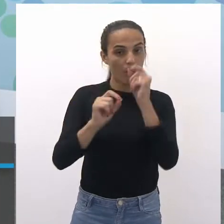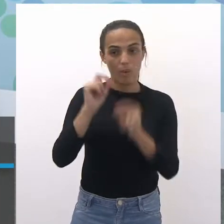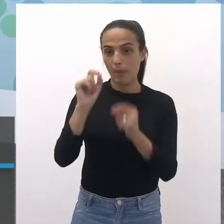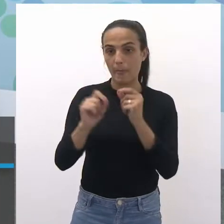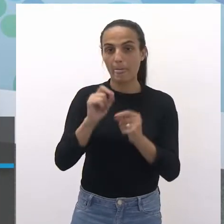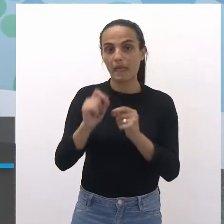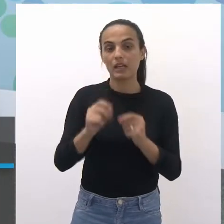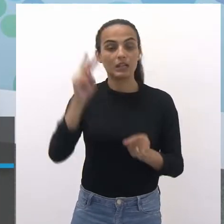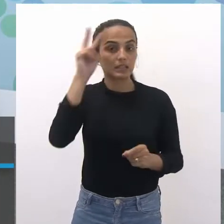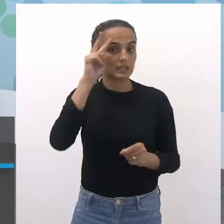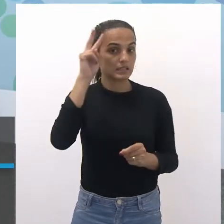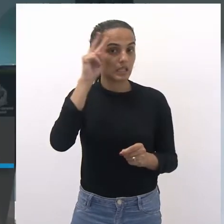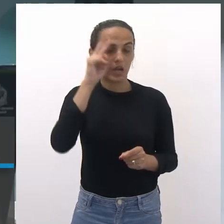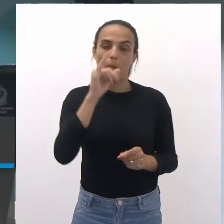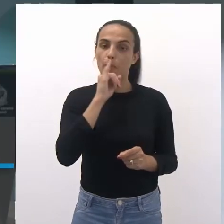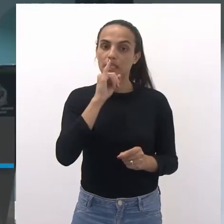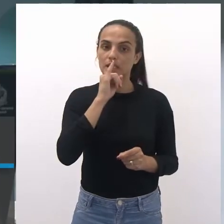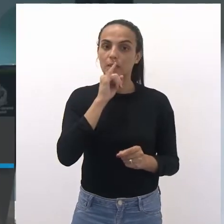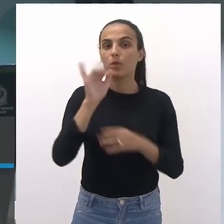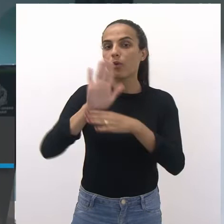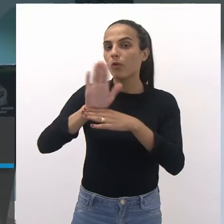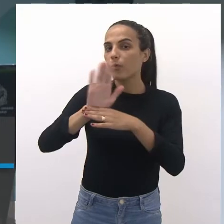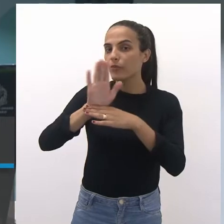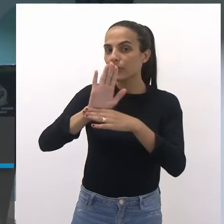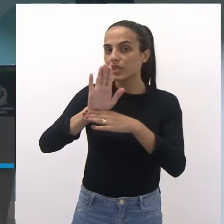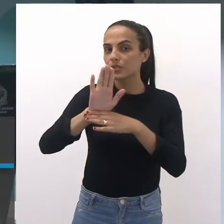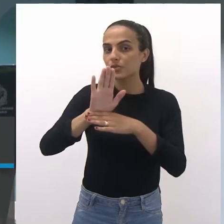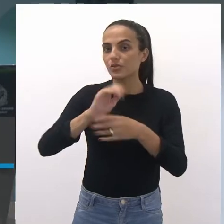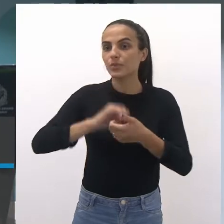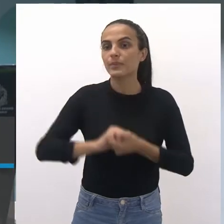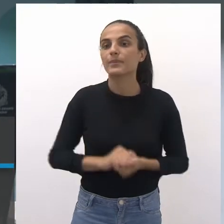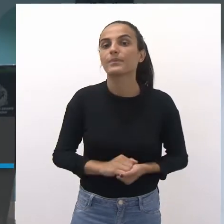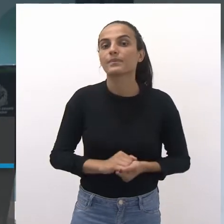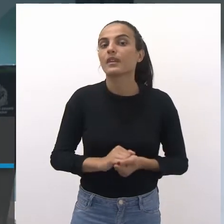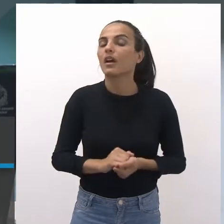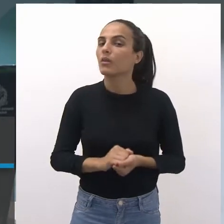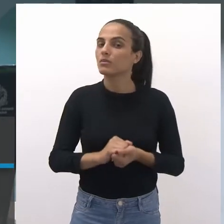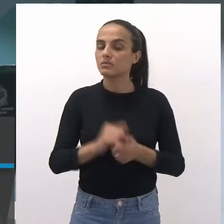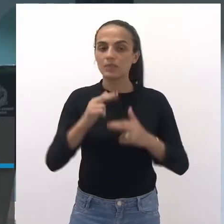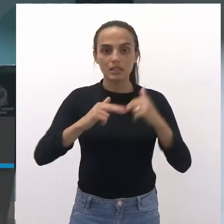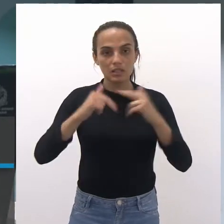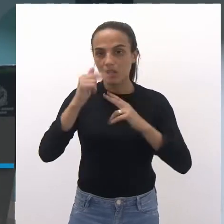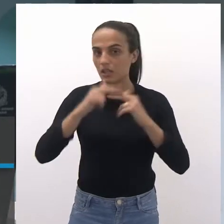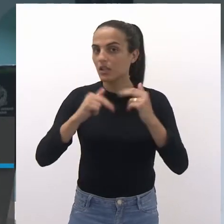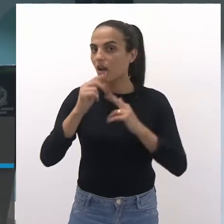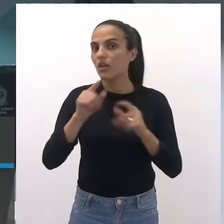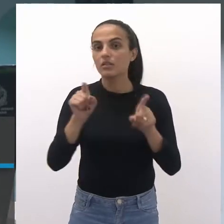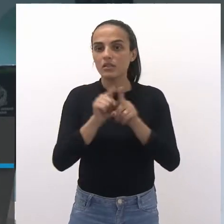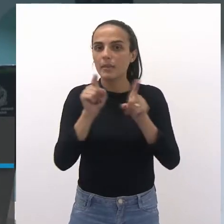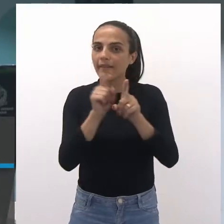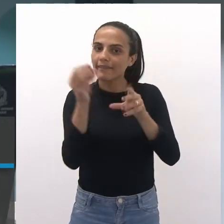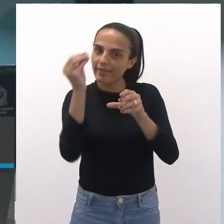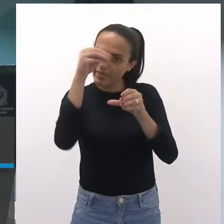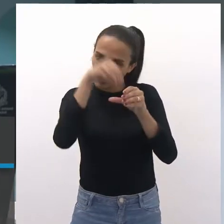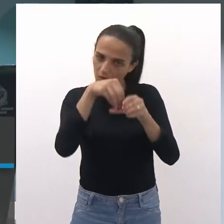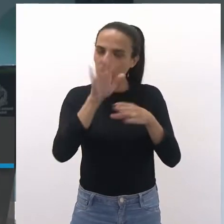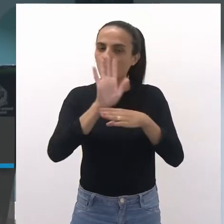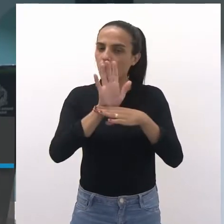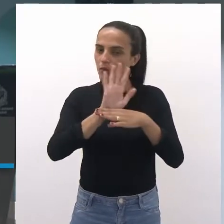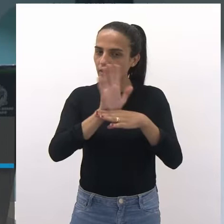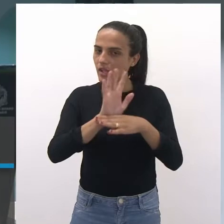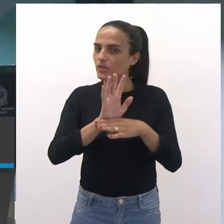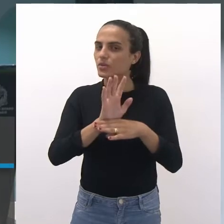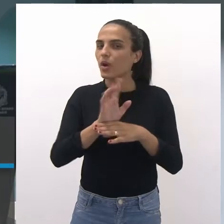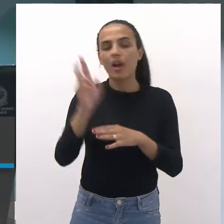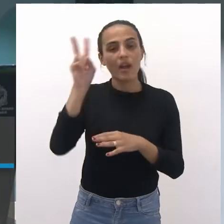de história, por exemplo, o vídeo, professora Sandra, é um recurso, mas o conteúdo do vídeo é uma fonte histórica.